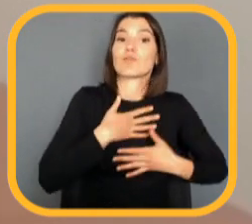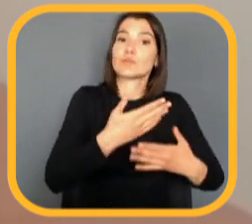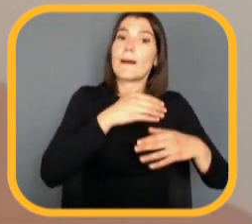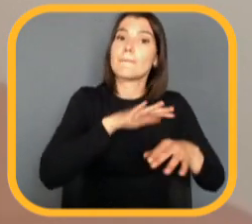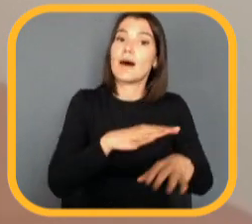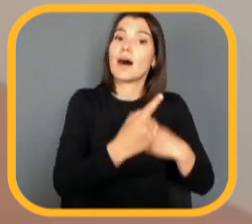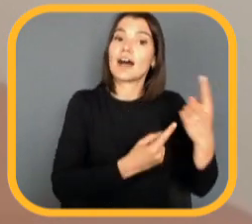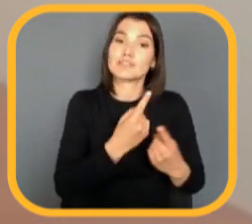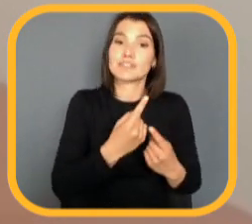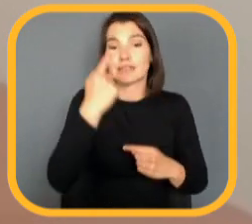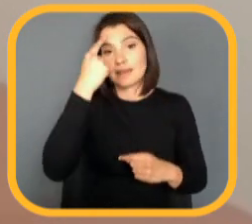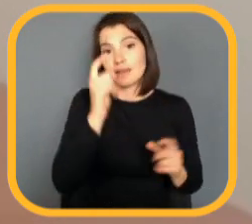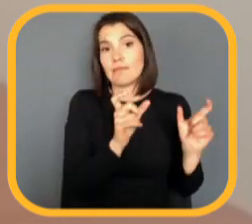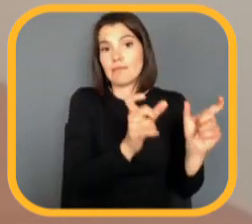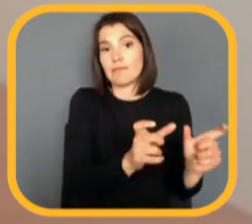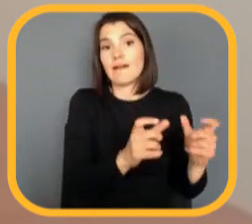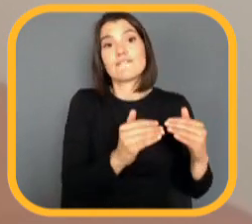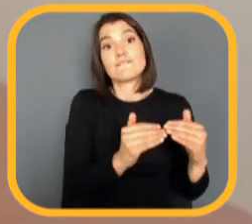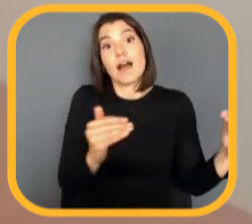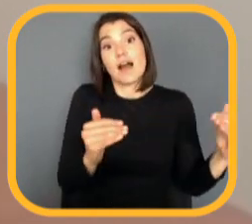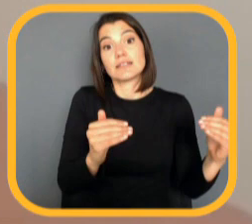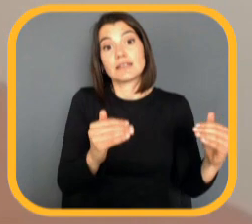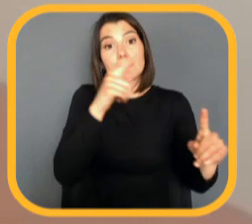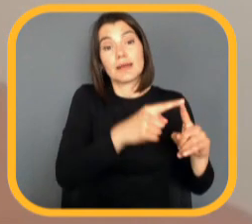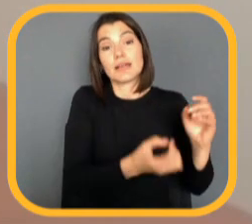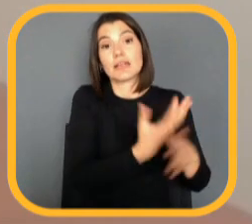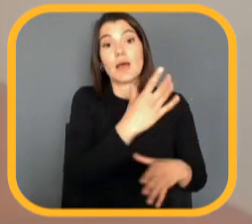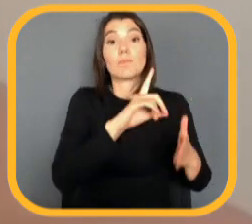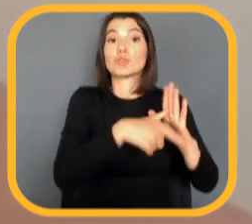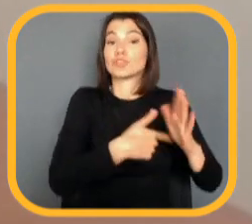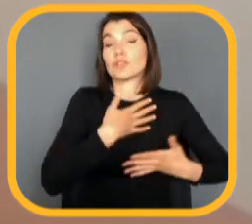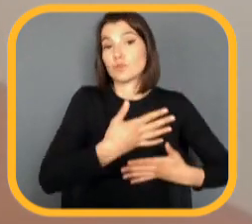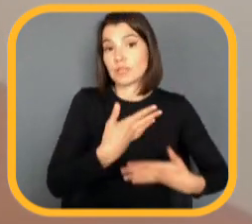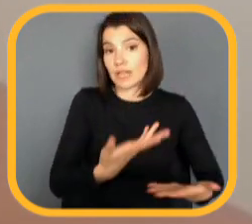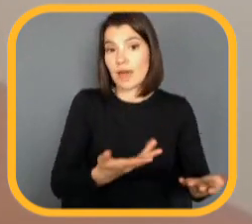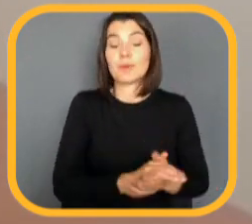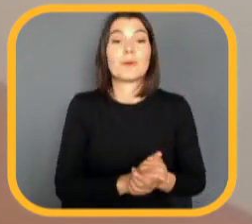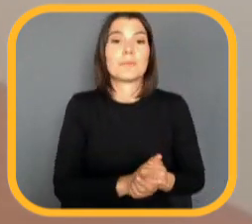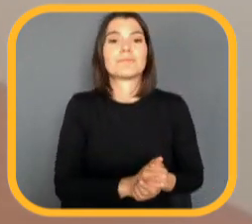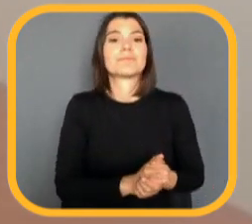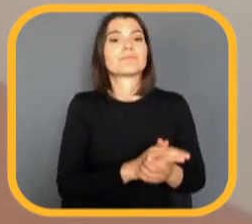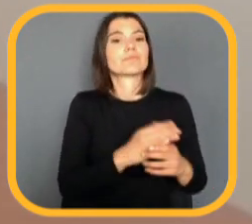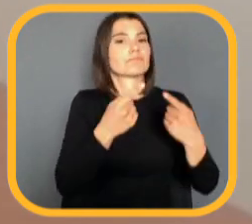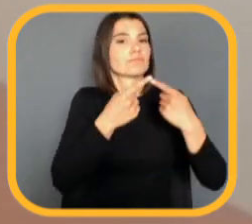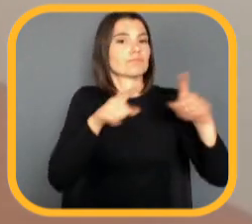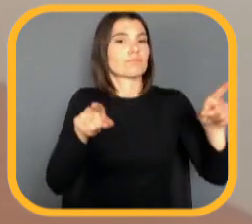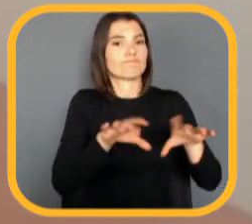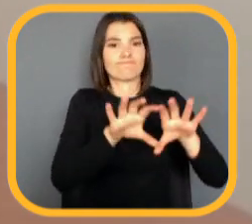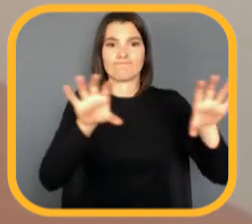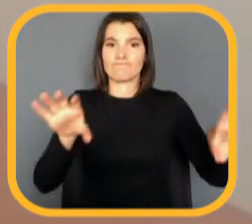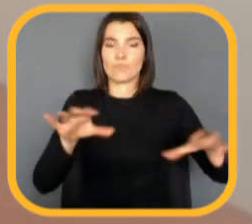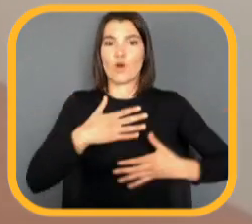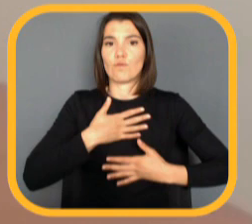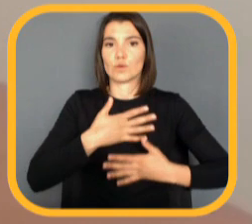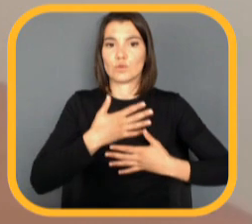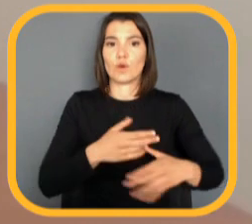voluntariado, mas é muitas vezes usada como uma etapa para a realização de um projeto de voluntariado. E há dois grandes tipos